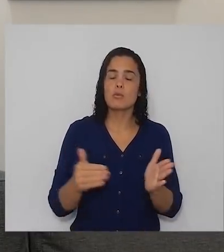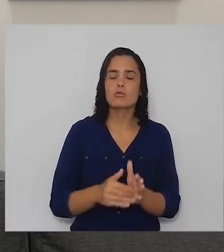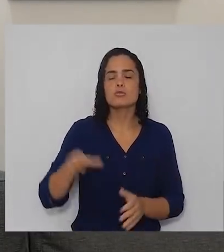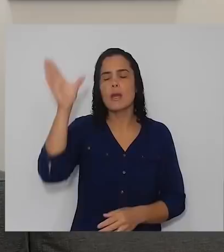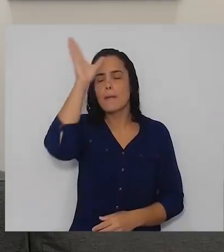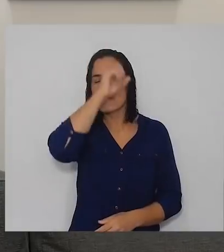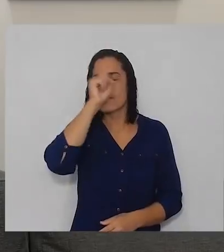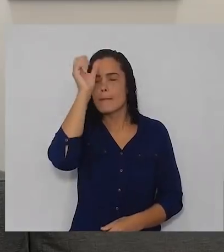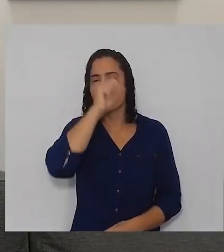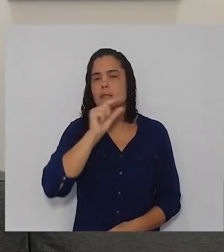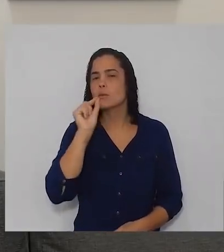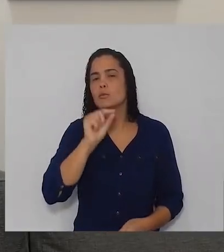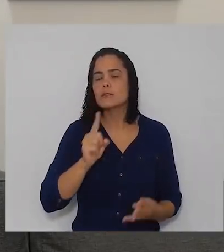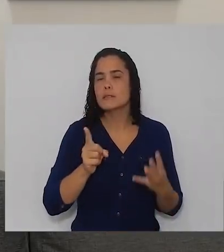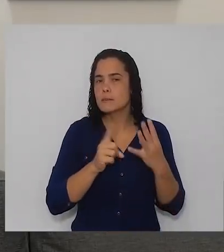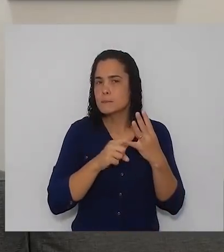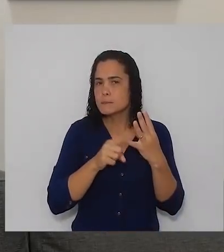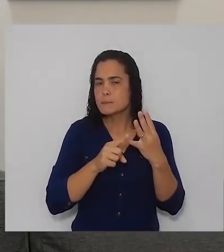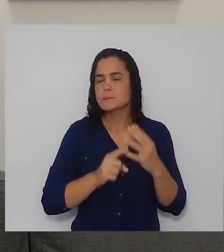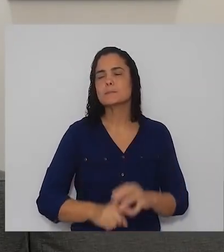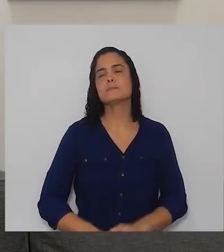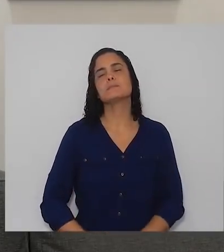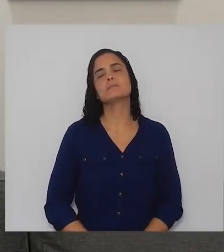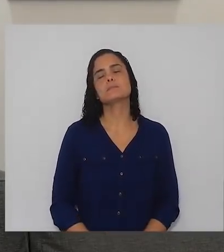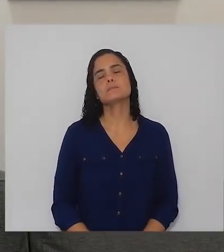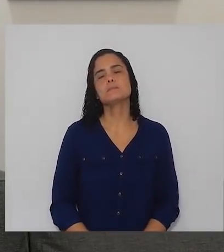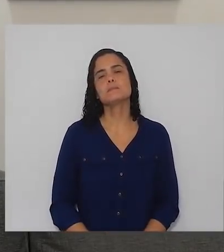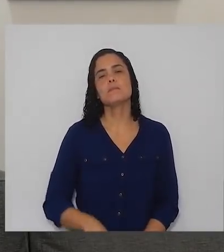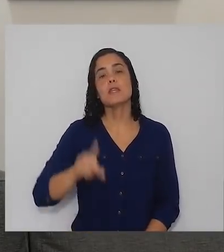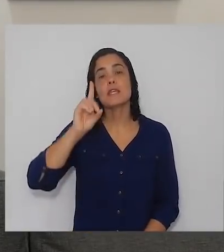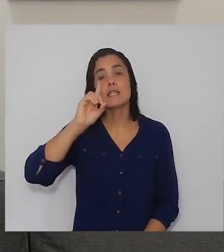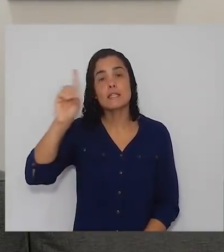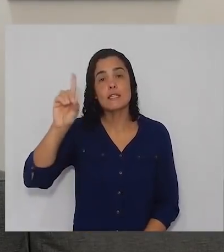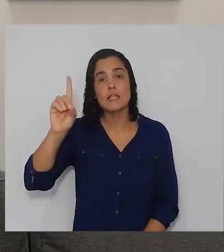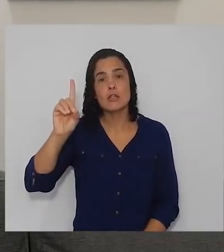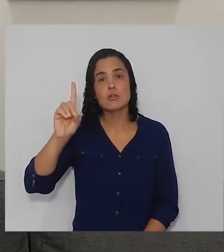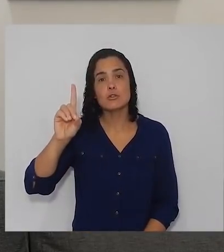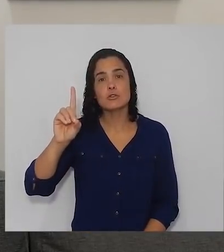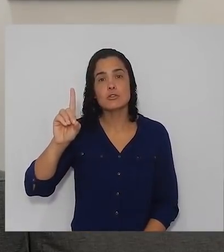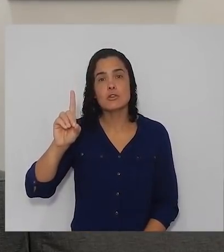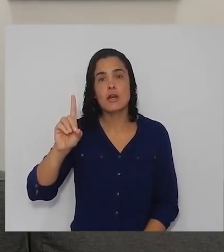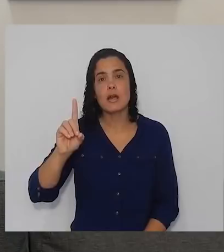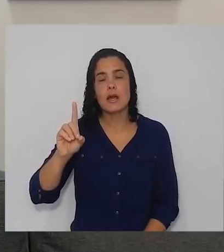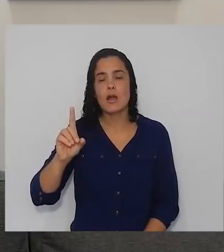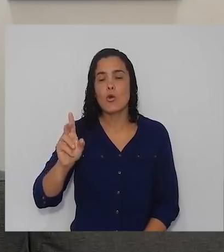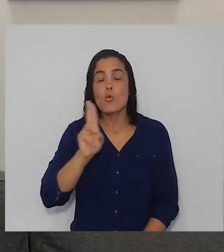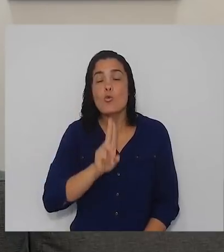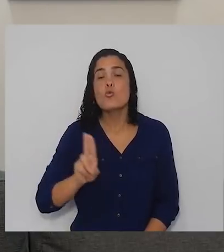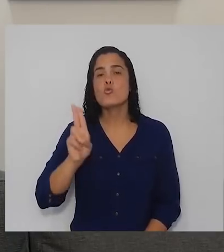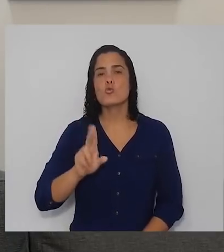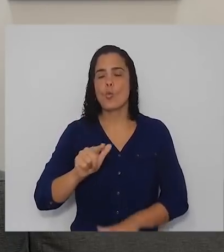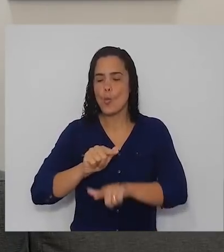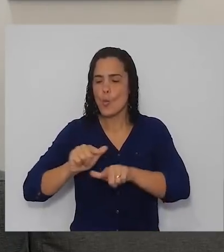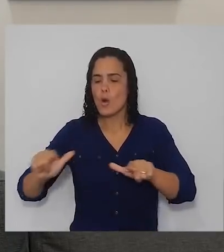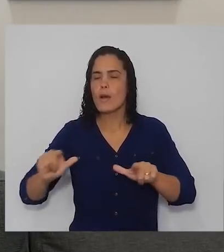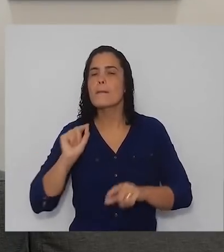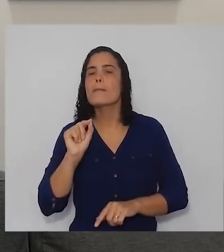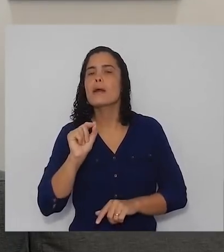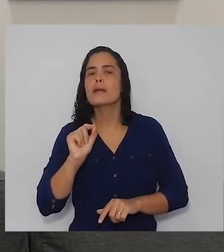trono. E por último, uma lição preciosa que esse texto nos dá é que Deus faz com que os desertos